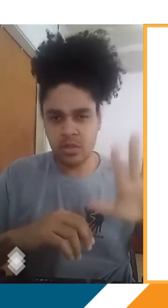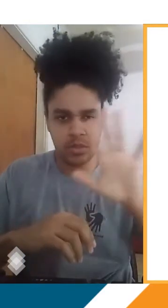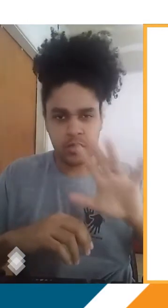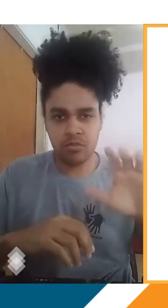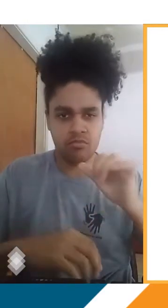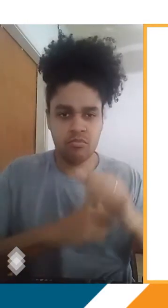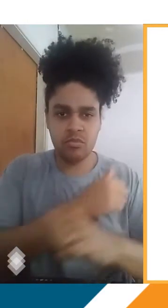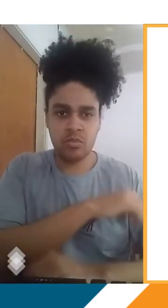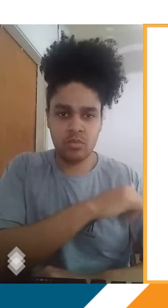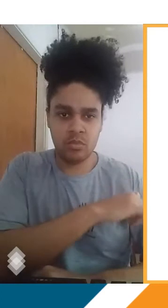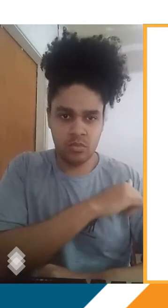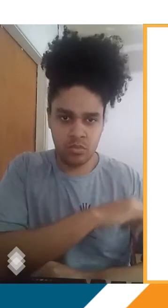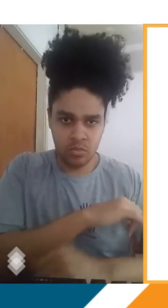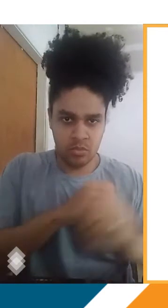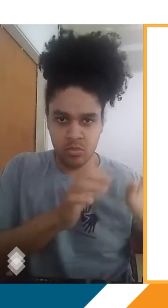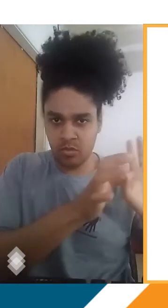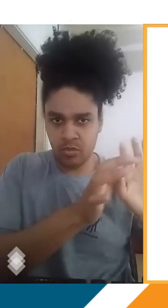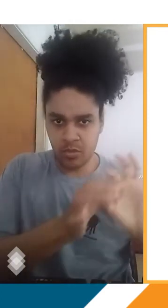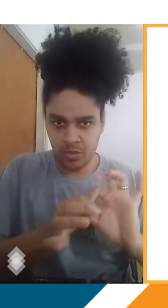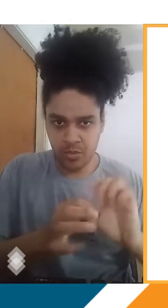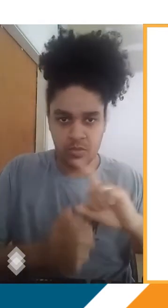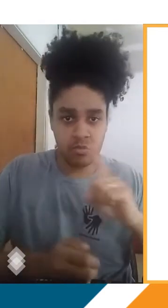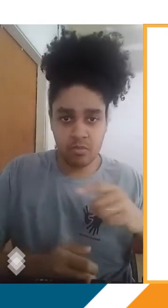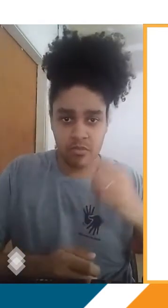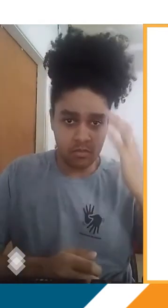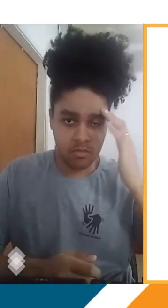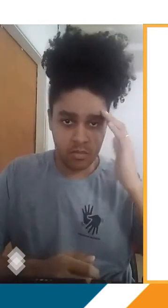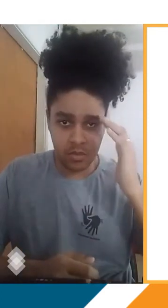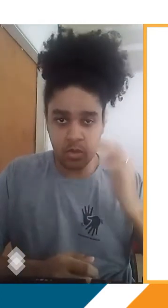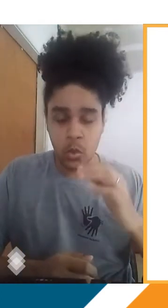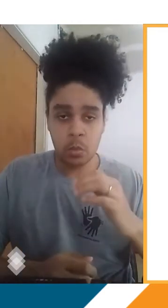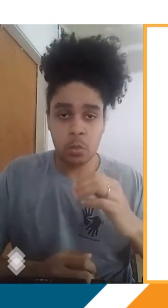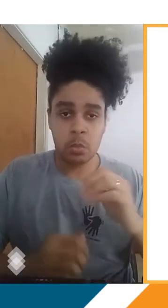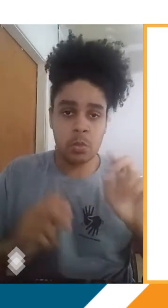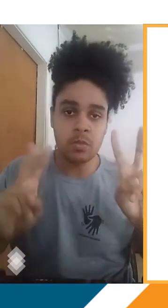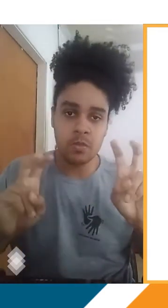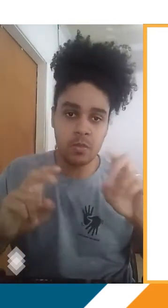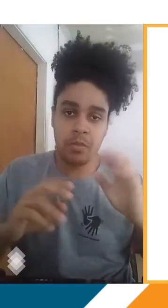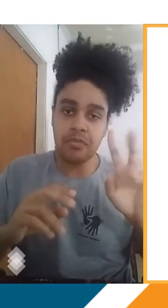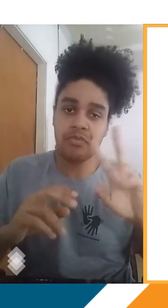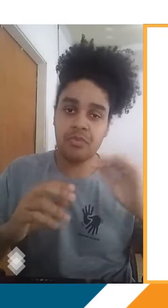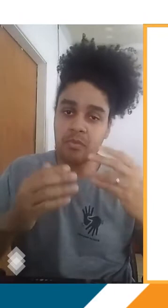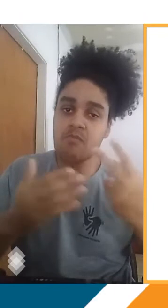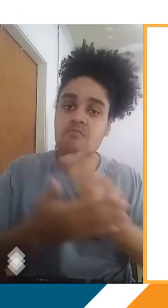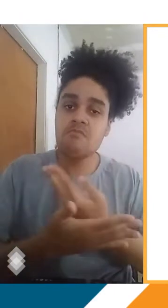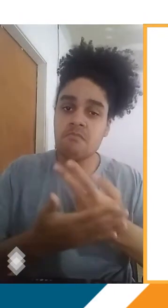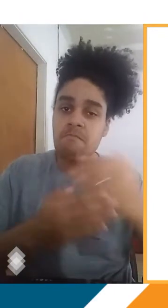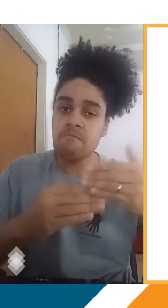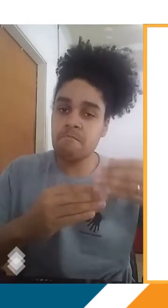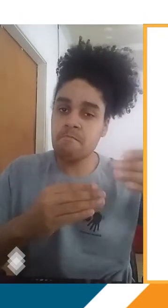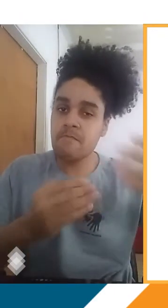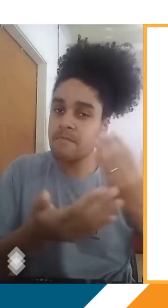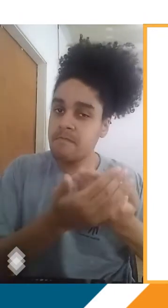primordiais e gerais do estado do Rio de Janeiro, contextualizando para elucidar possíveis questões que porventura irão aparecer ao longo da